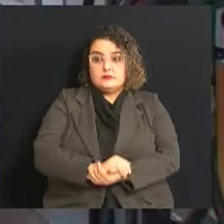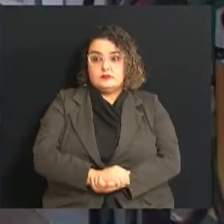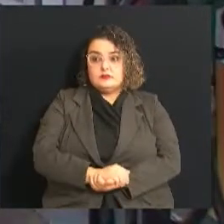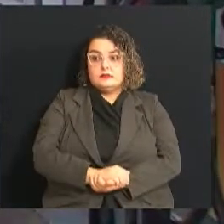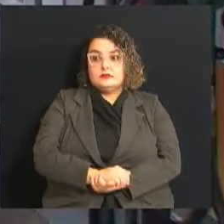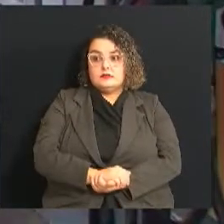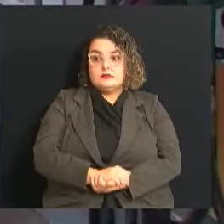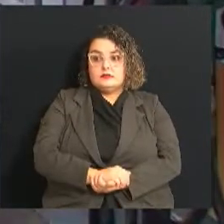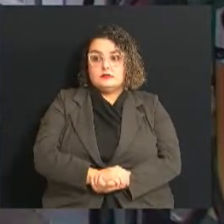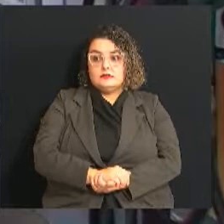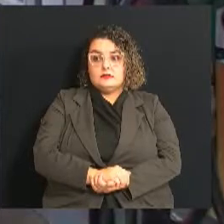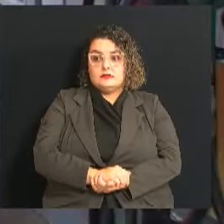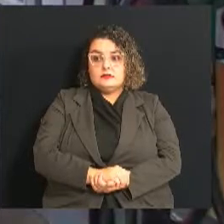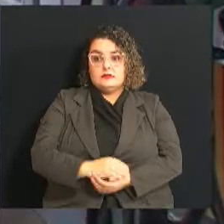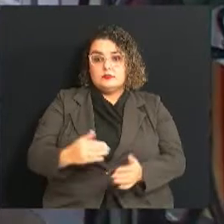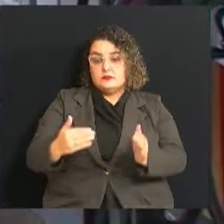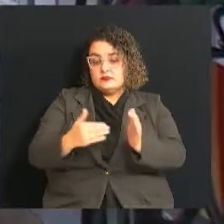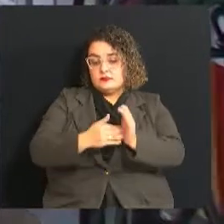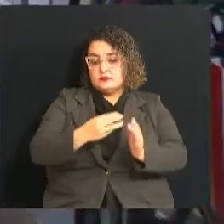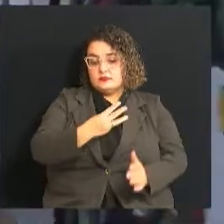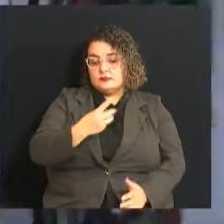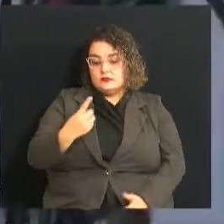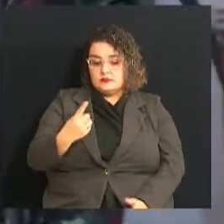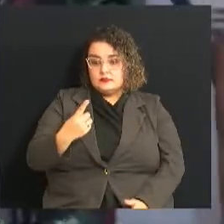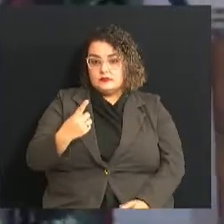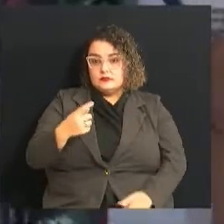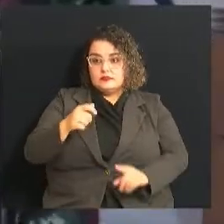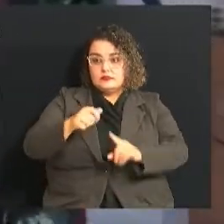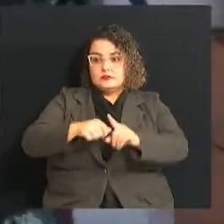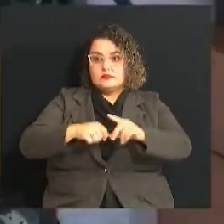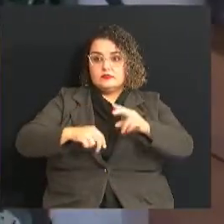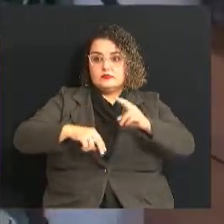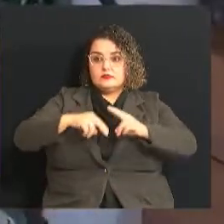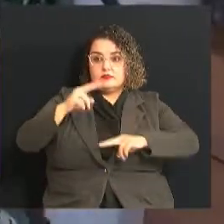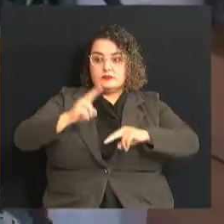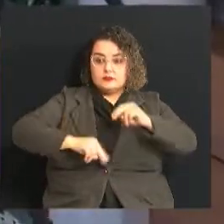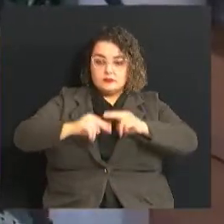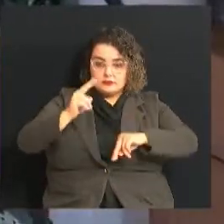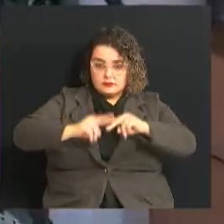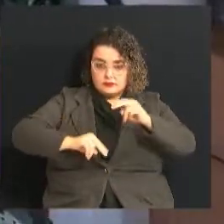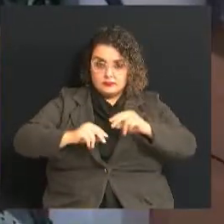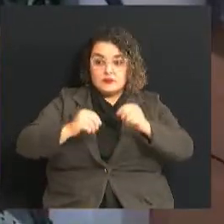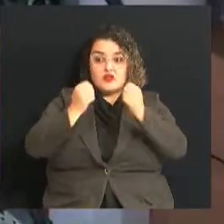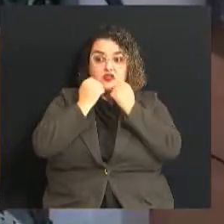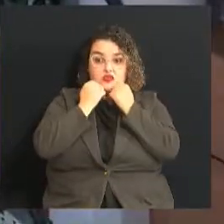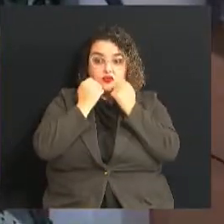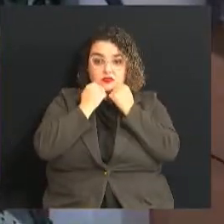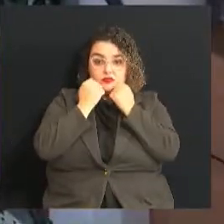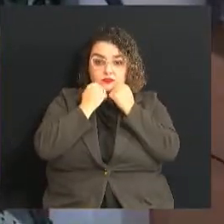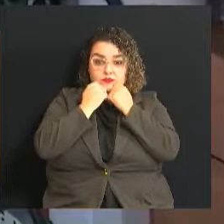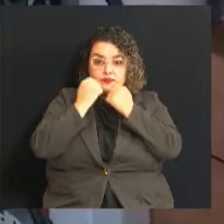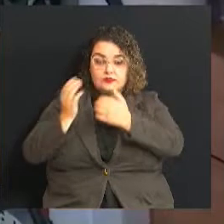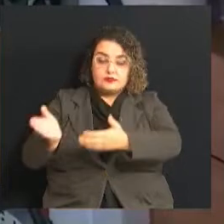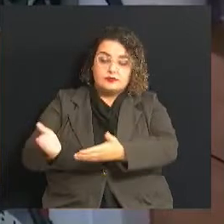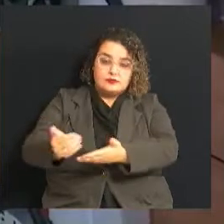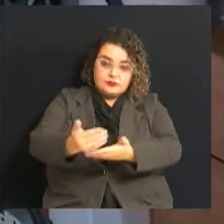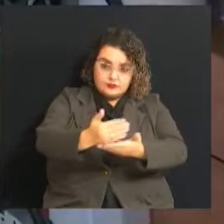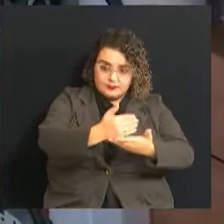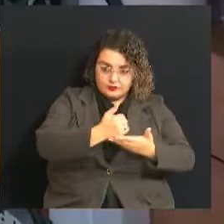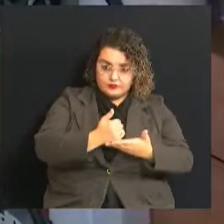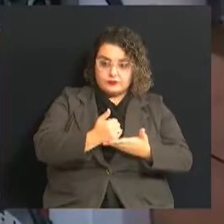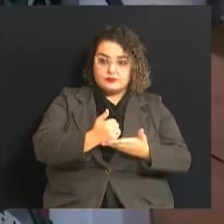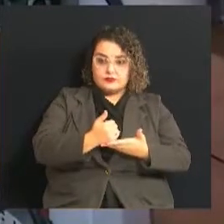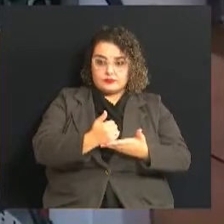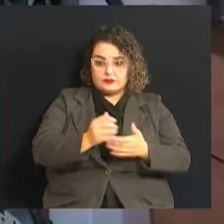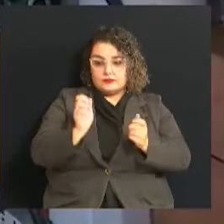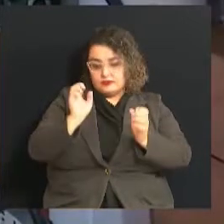até 31 de julho está disponibilizando esses lugares para coleta, para disponibilização. E a gente espera que seja muito